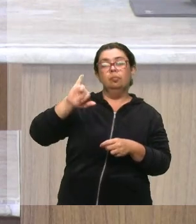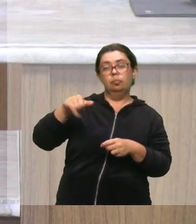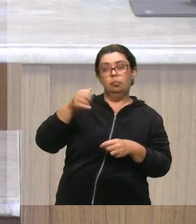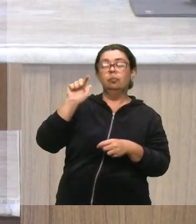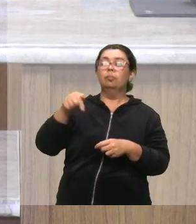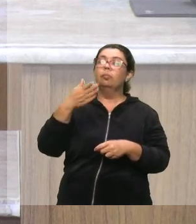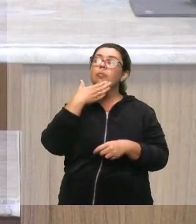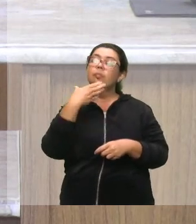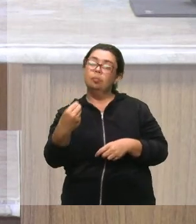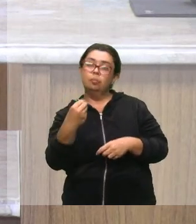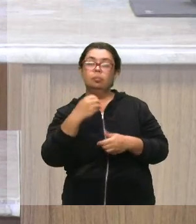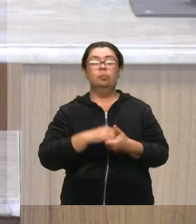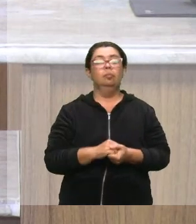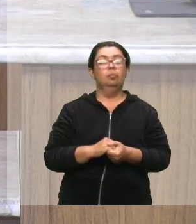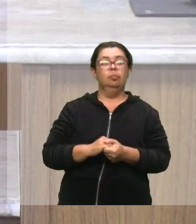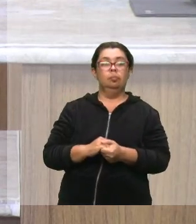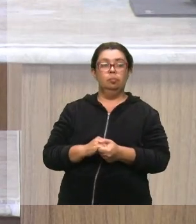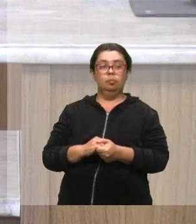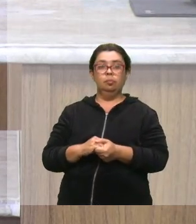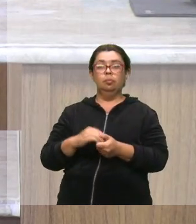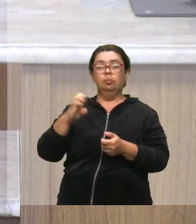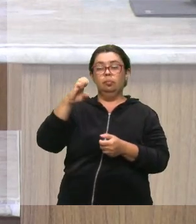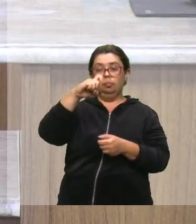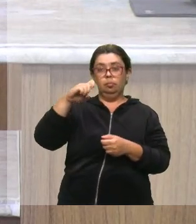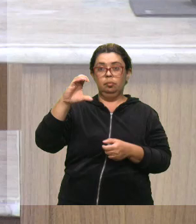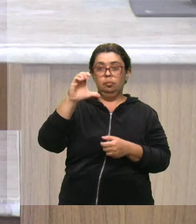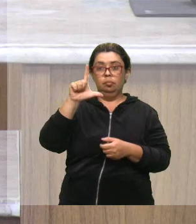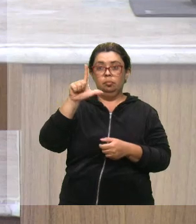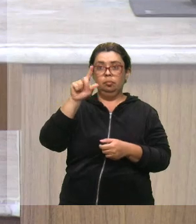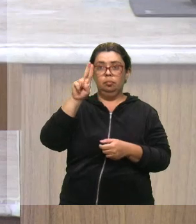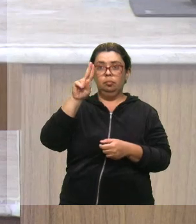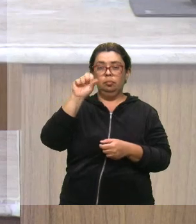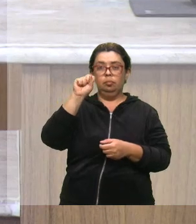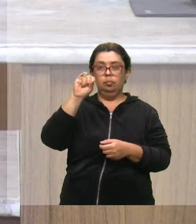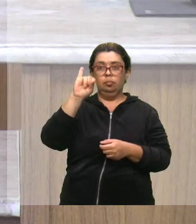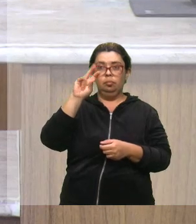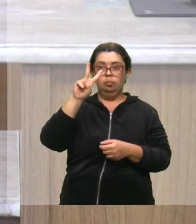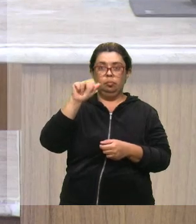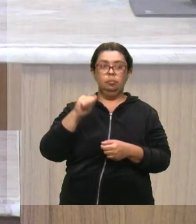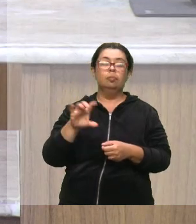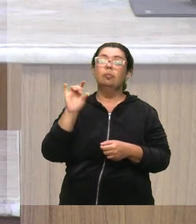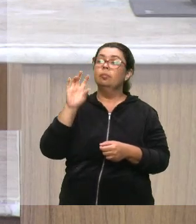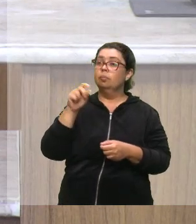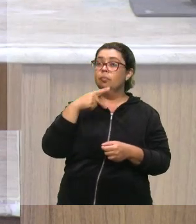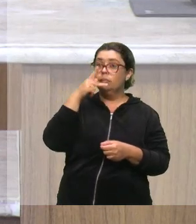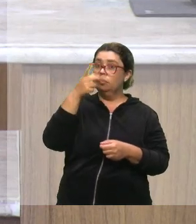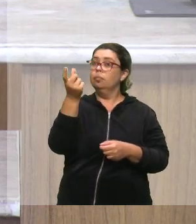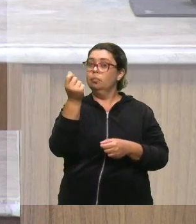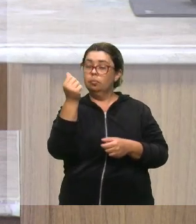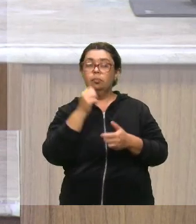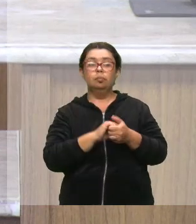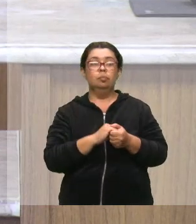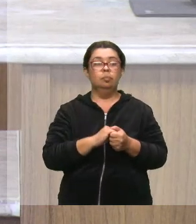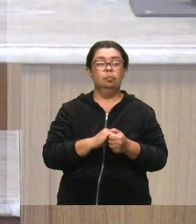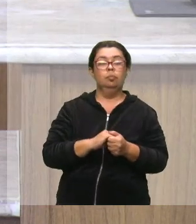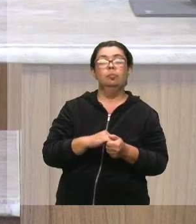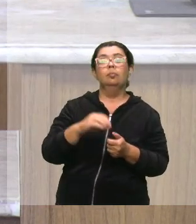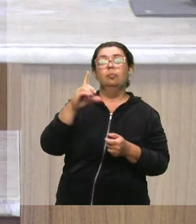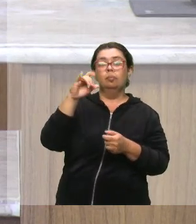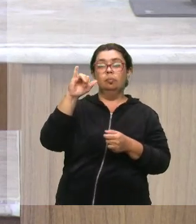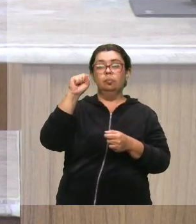do ano que vem, exclusividade, só deve falar sobre receita e despesa, especificação ou